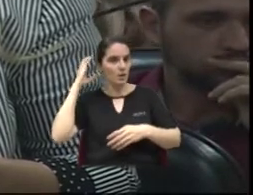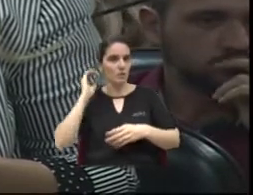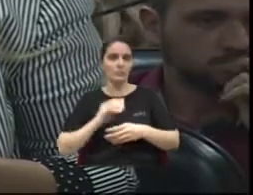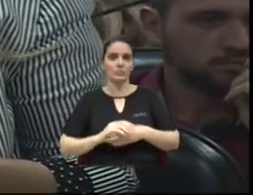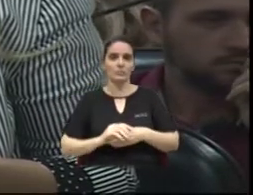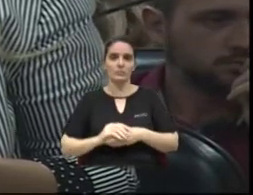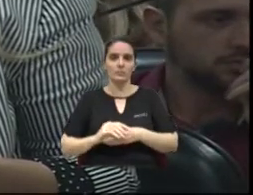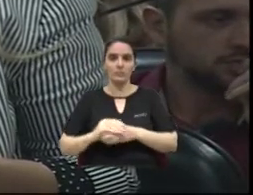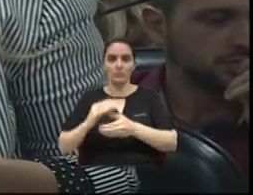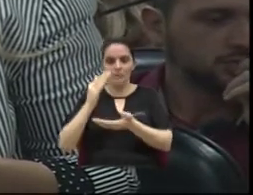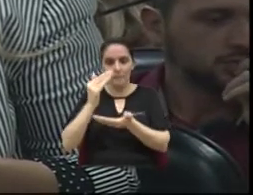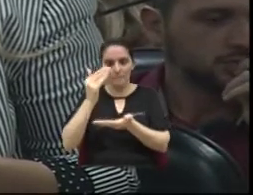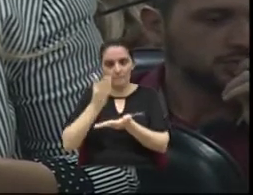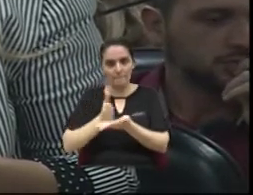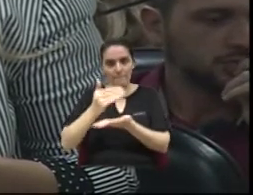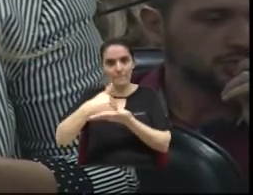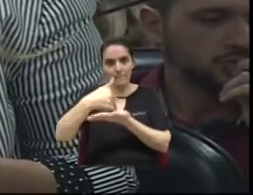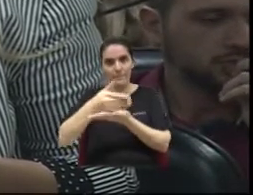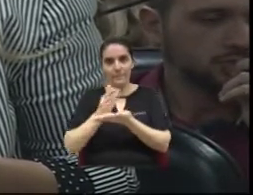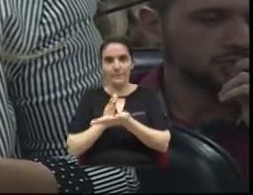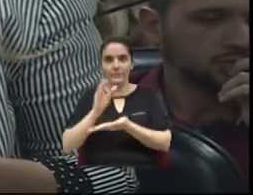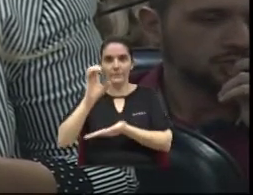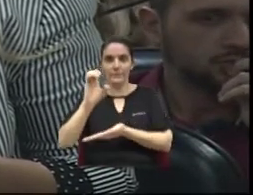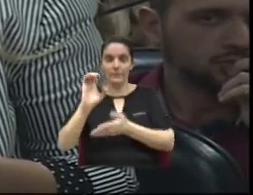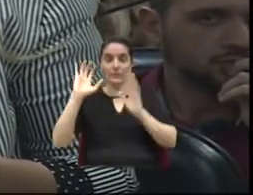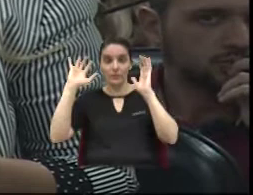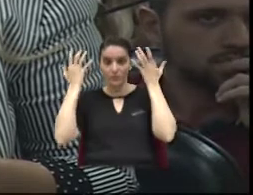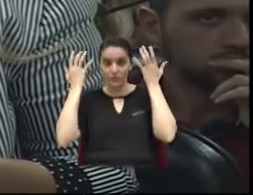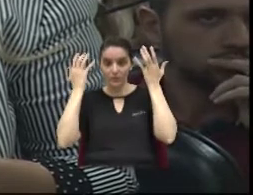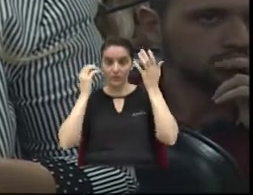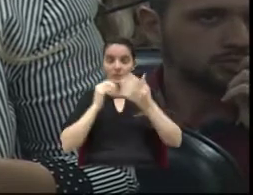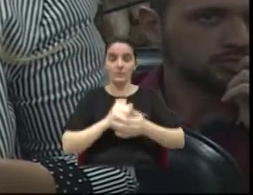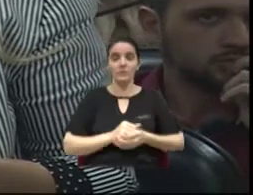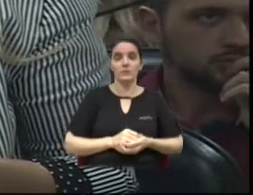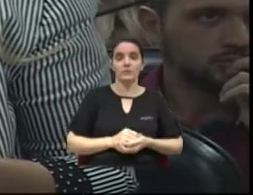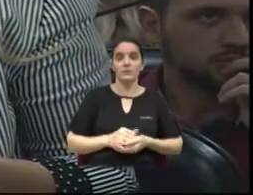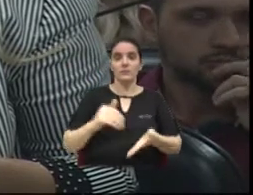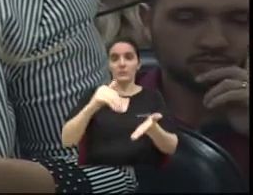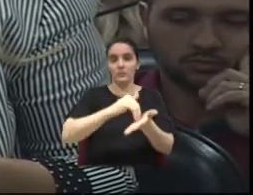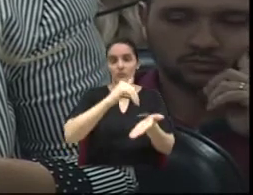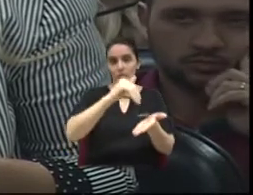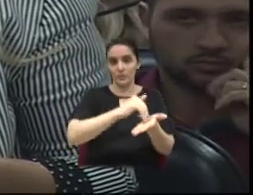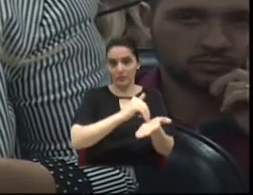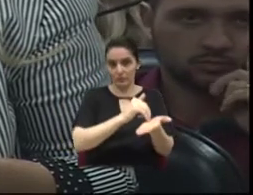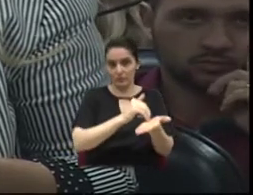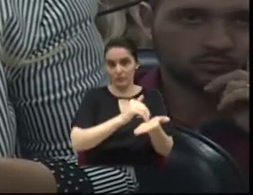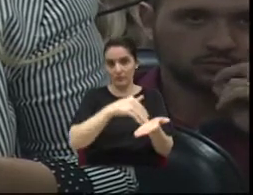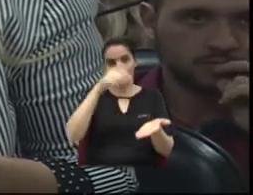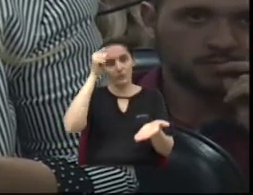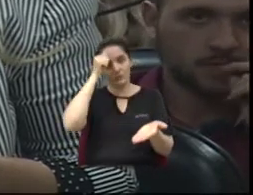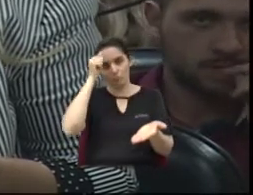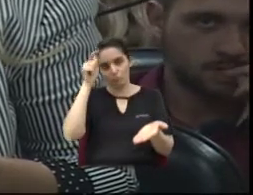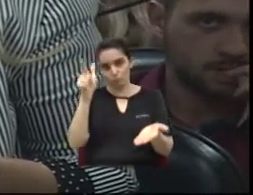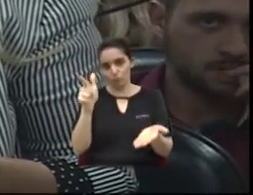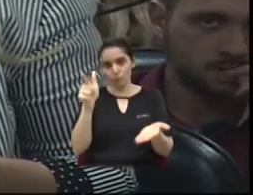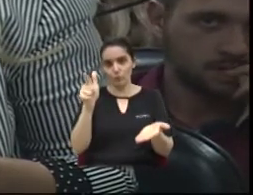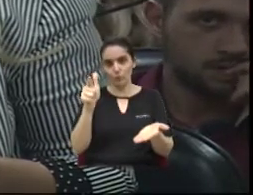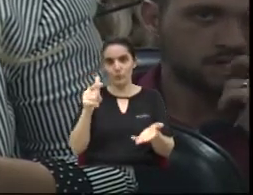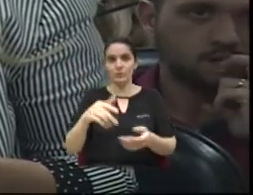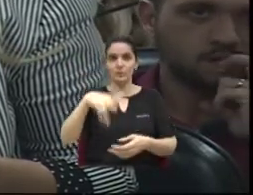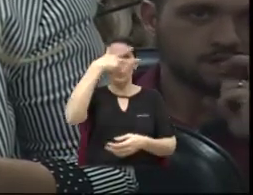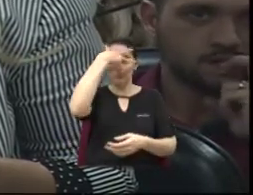Batata Eventos, Everton Tonieto e Secretaria Municipal da Cultura,